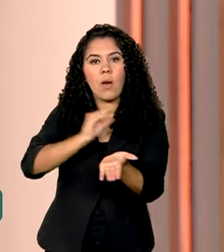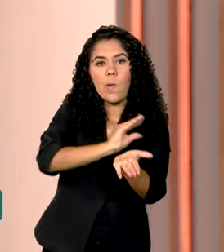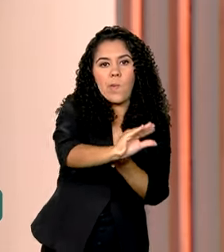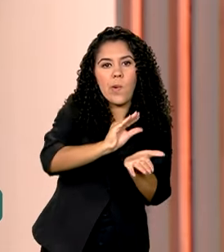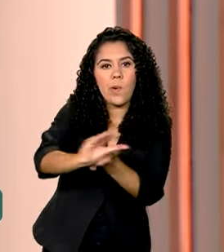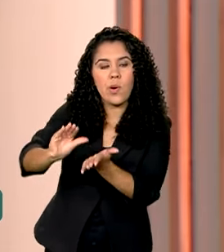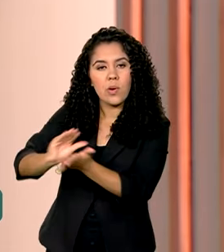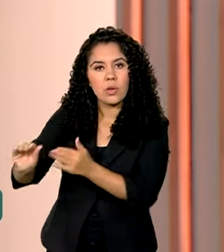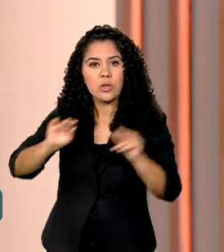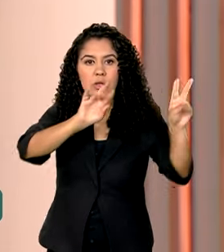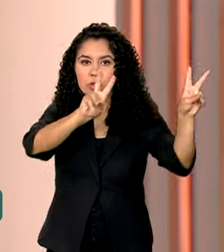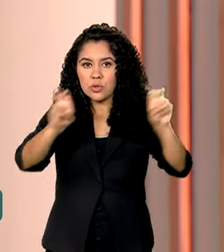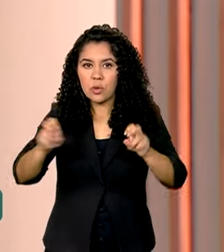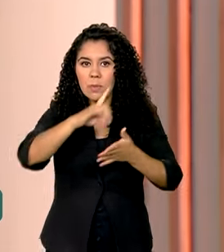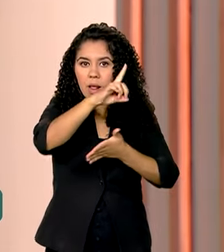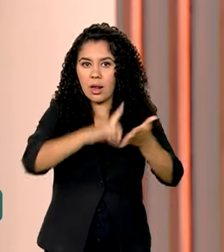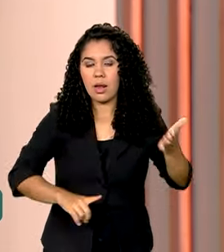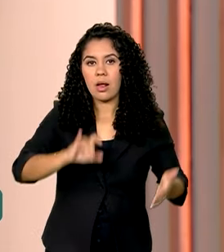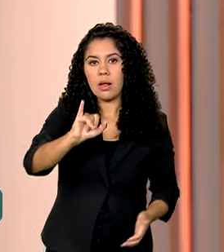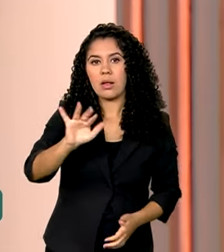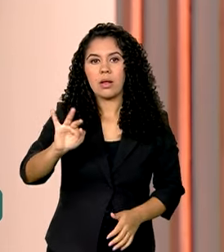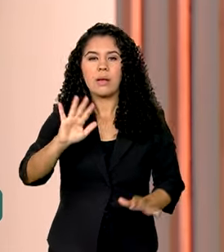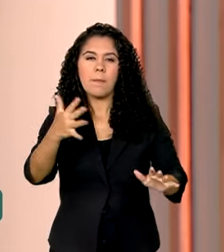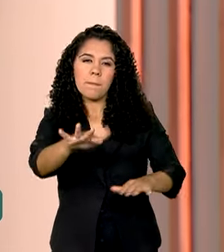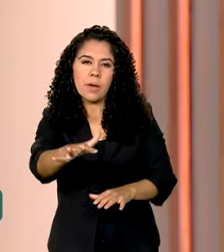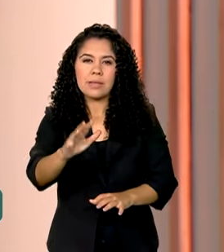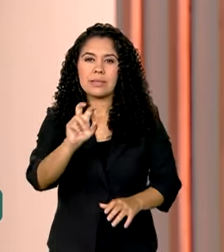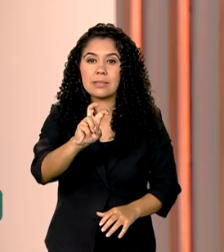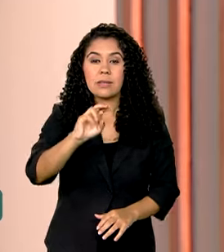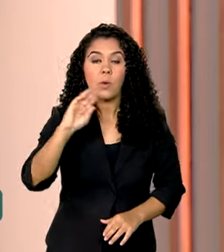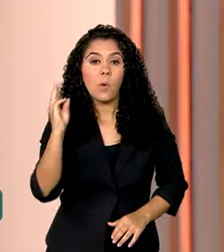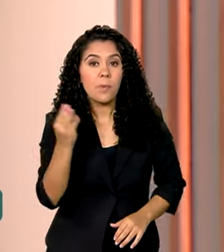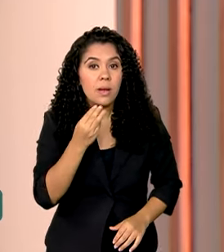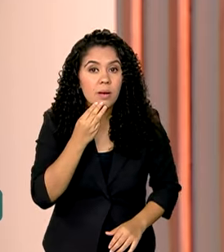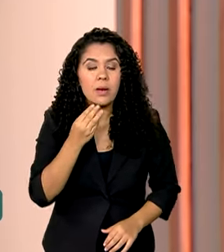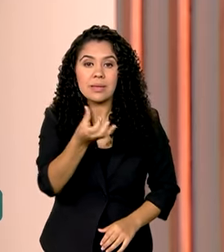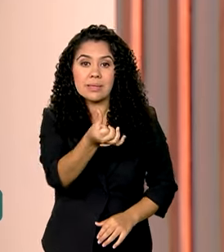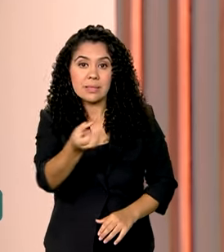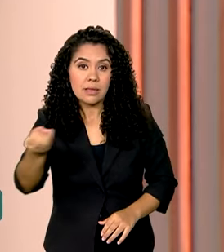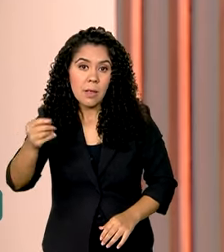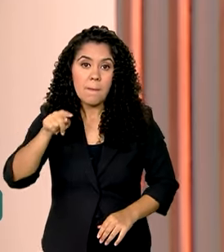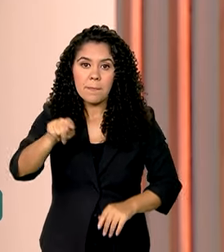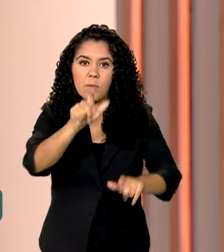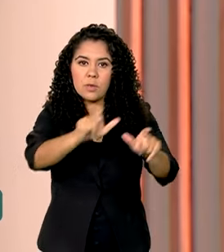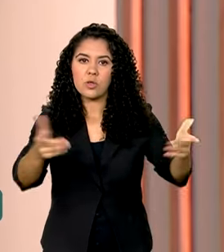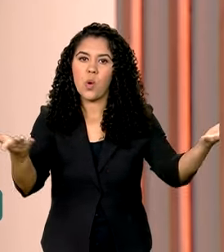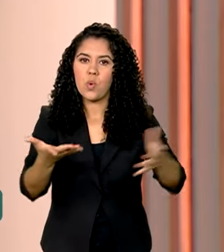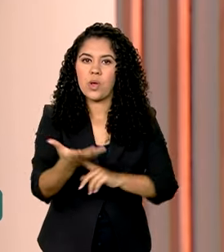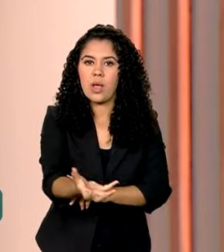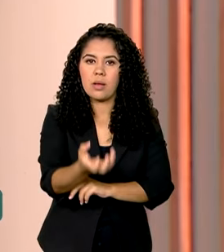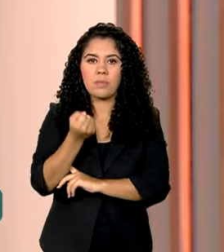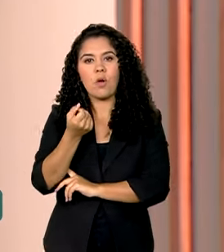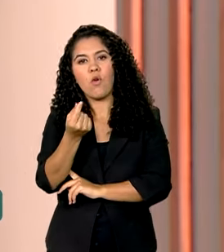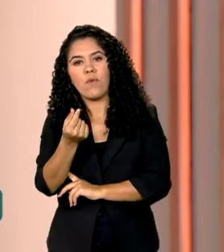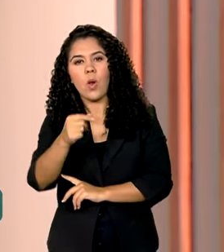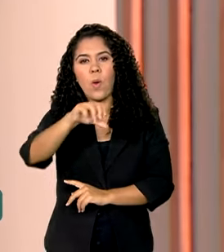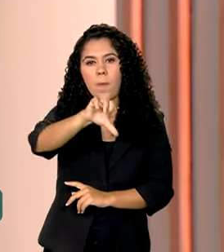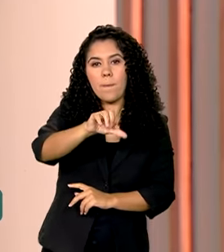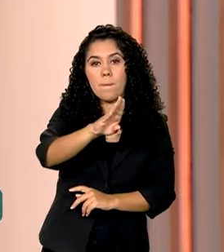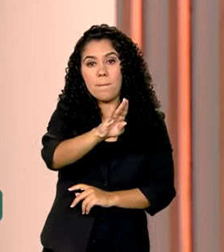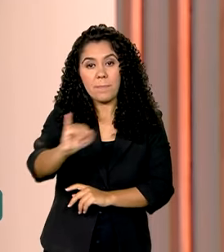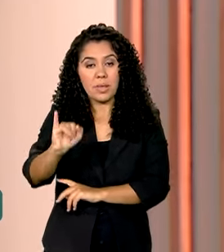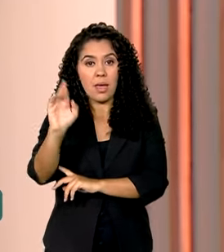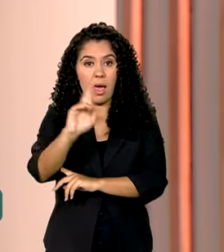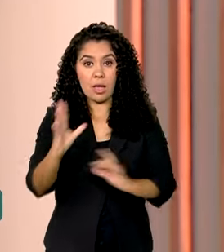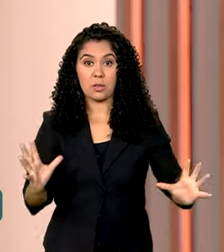do imposto de renda. Cerca de 5 milhões e 600 mil pessoas vão receber um total de 9 bilhões e meio